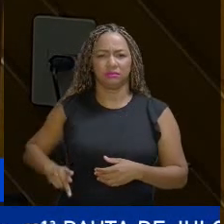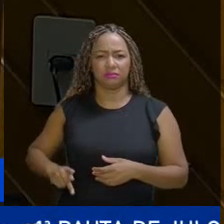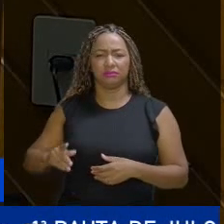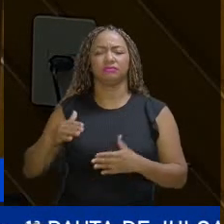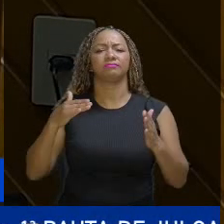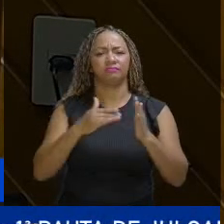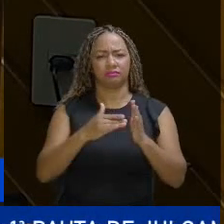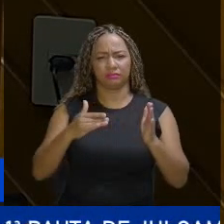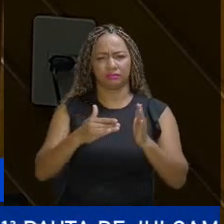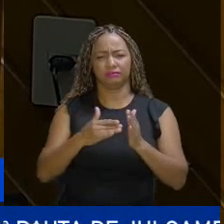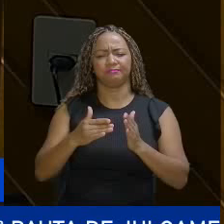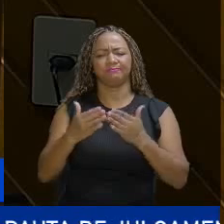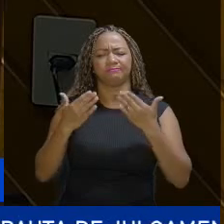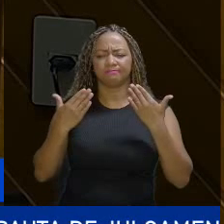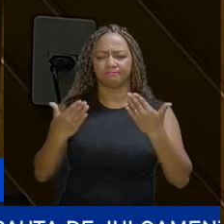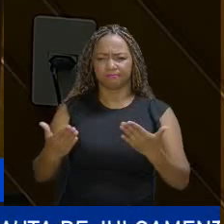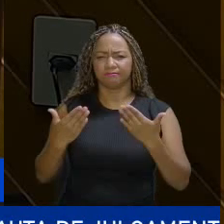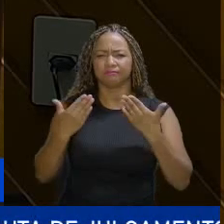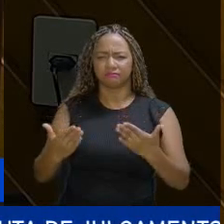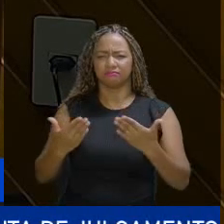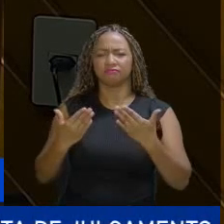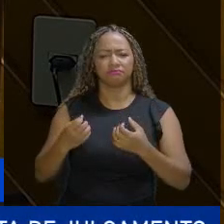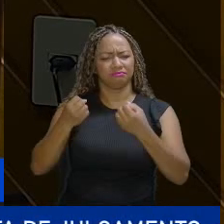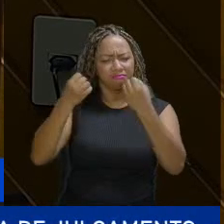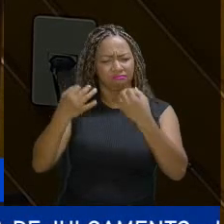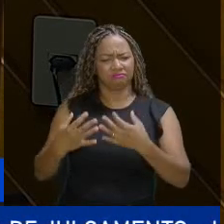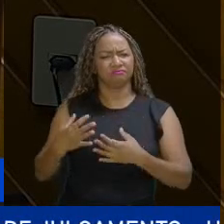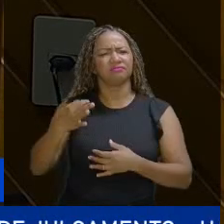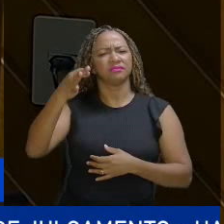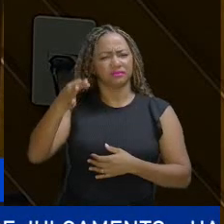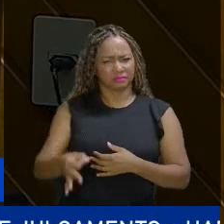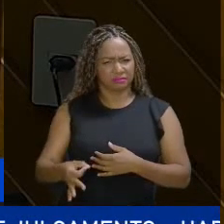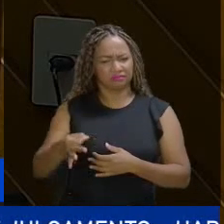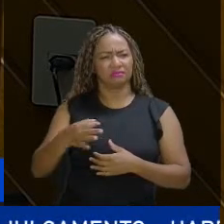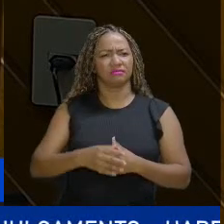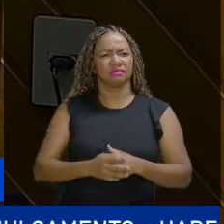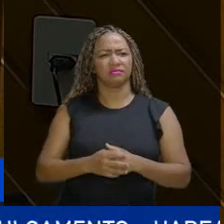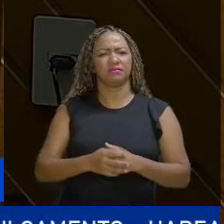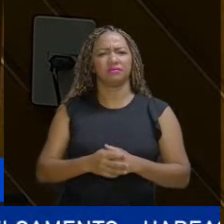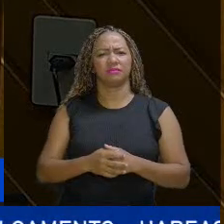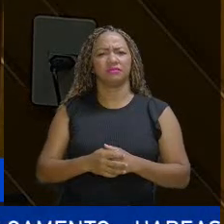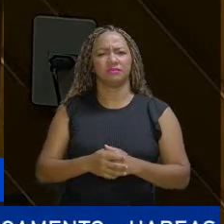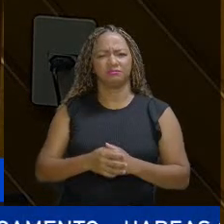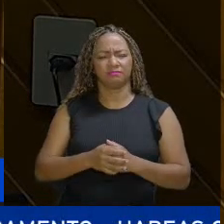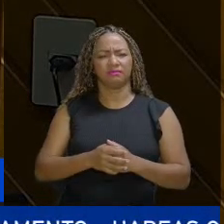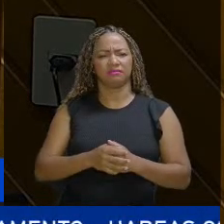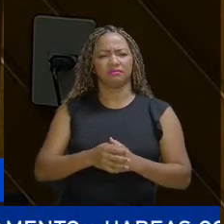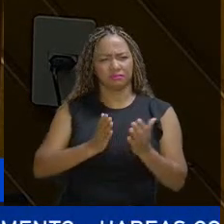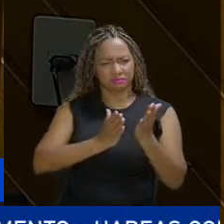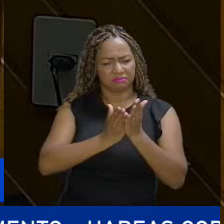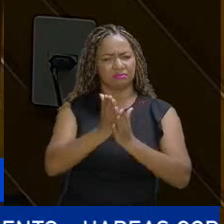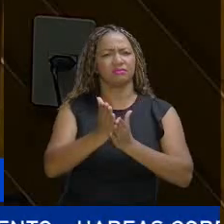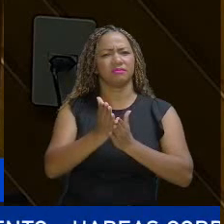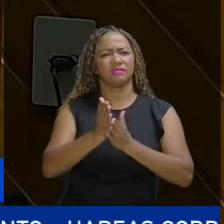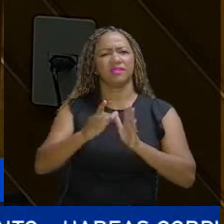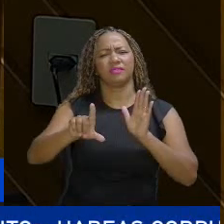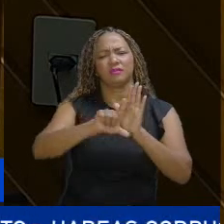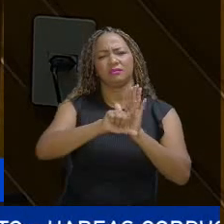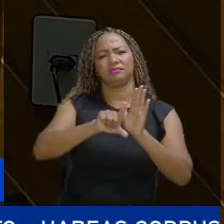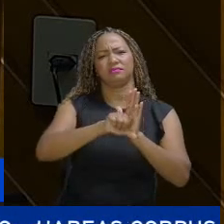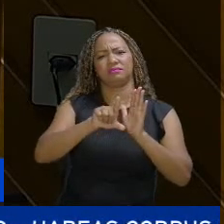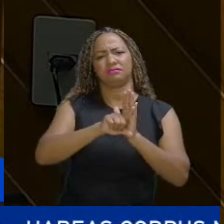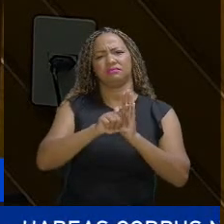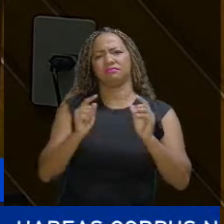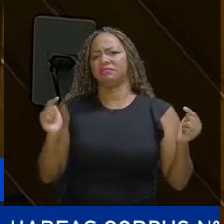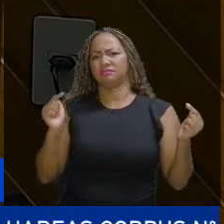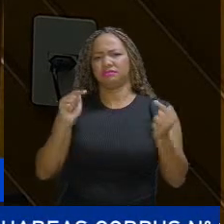de impedimento e suspeição, elas são taxativas, previstas na nossa legislação civil e respectivamente aplicada